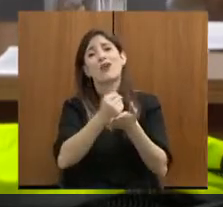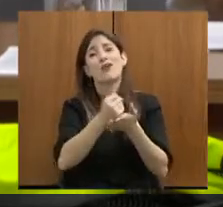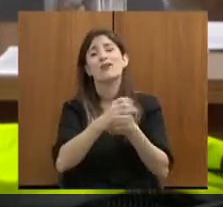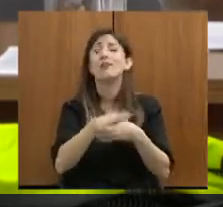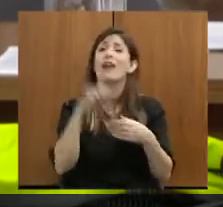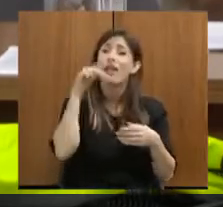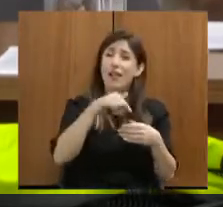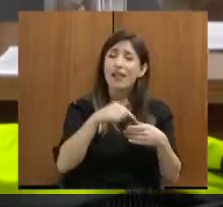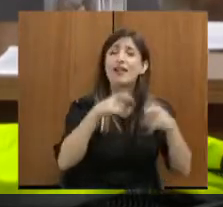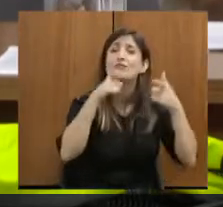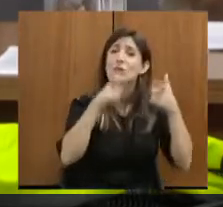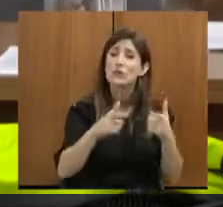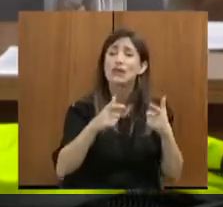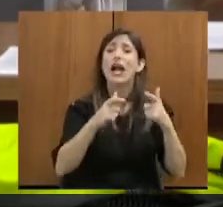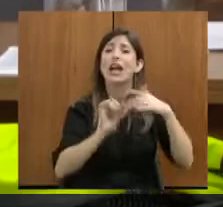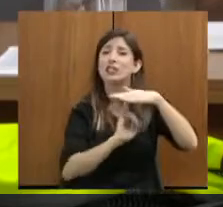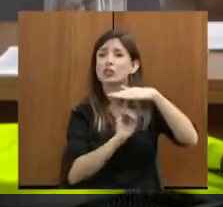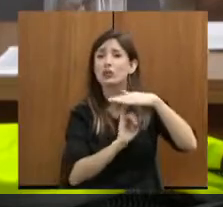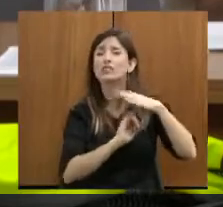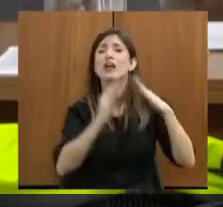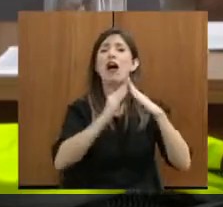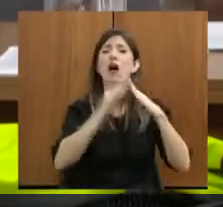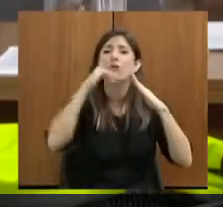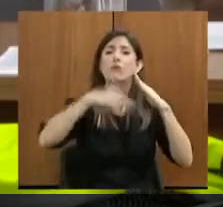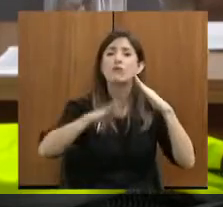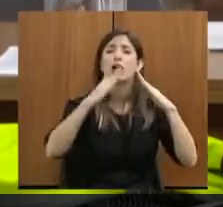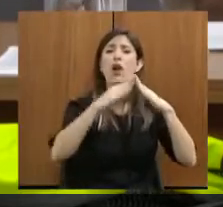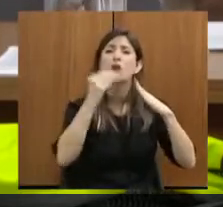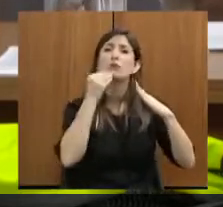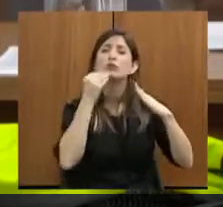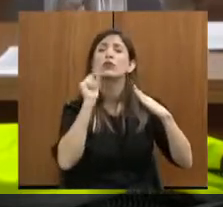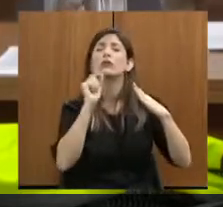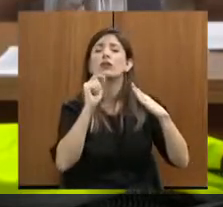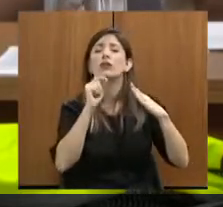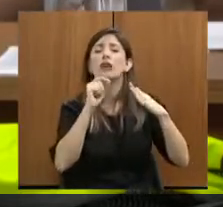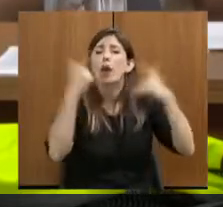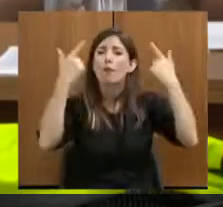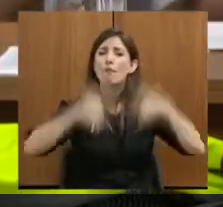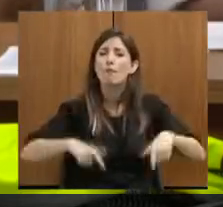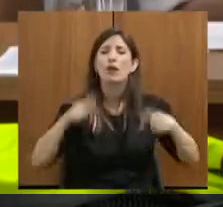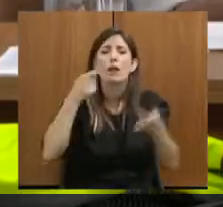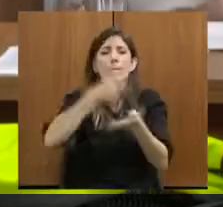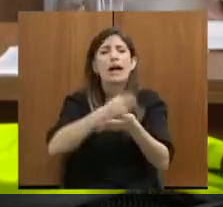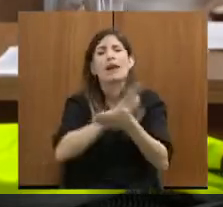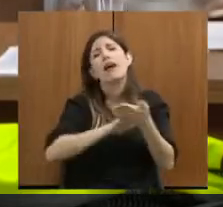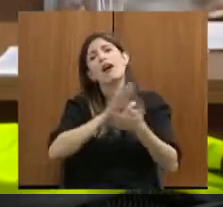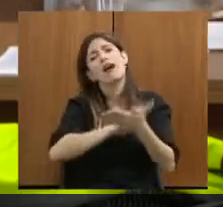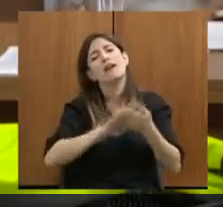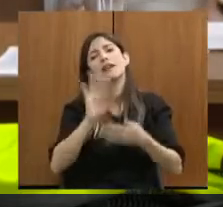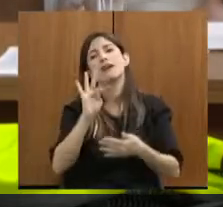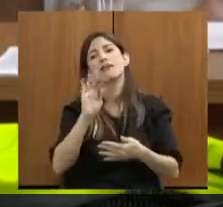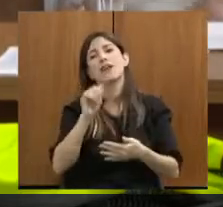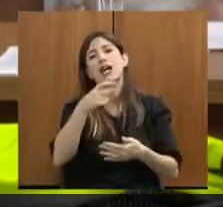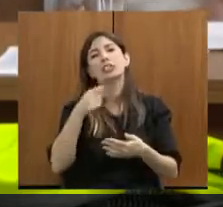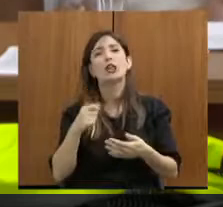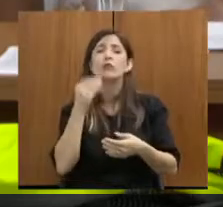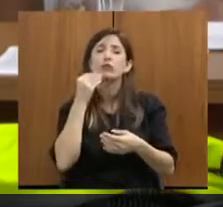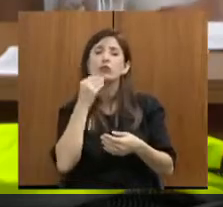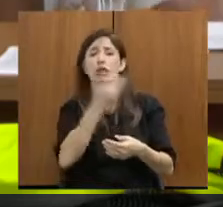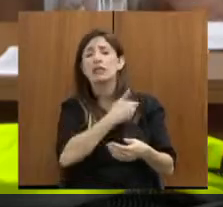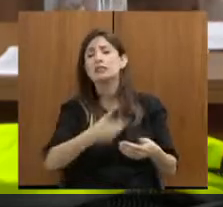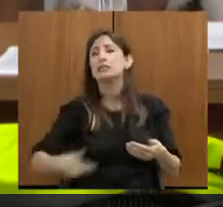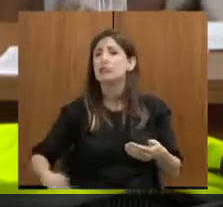instituições entendeu até mesmo pública ou se pelo Estado mesmo mandar isso para gente algum papel